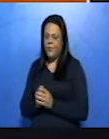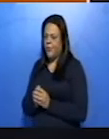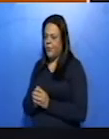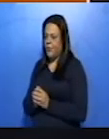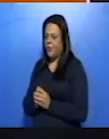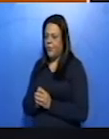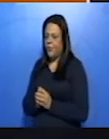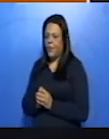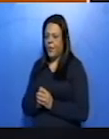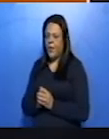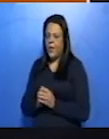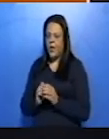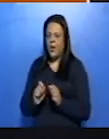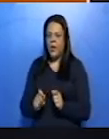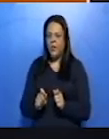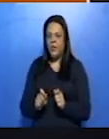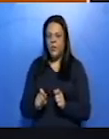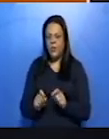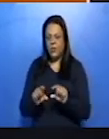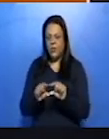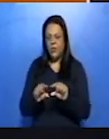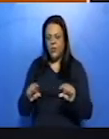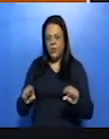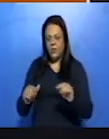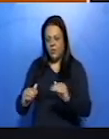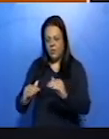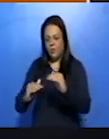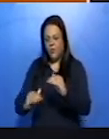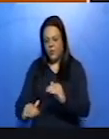Orações subordinadas substantivas.